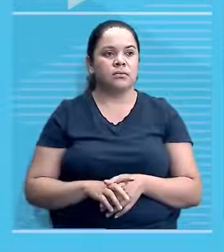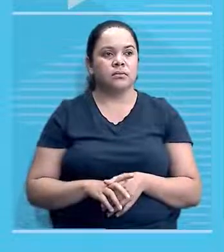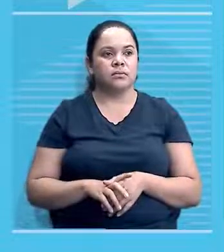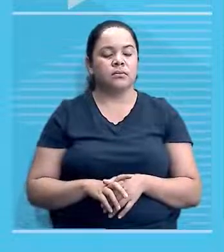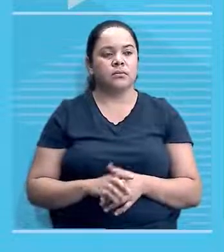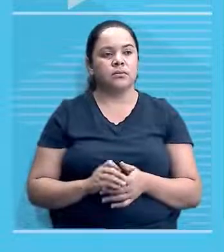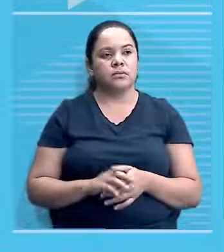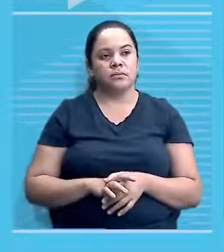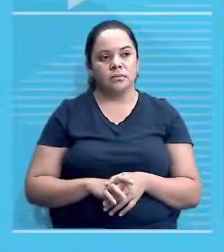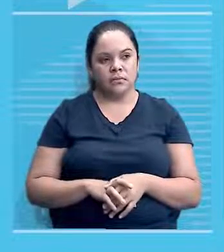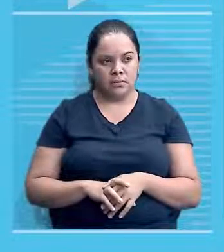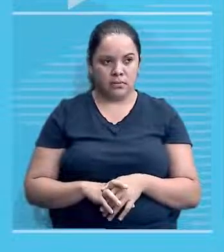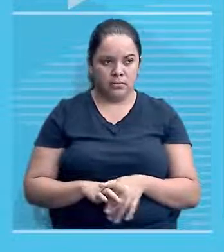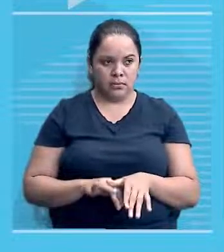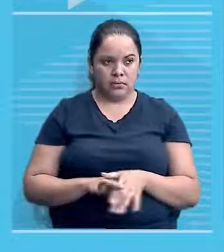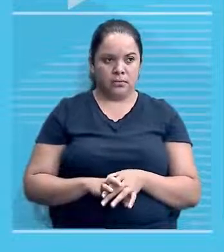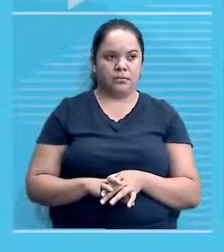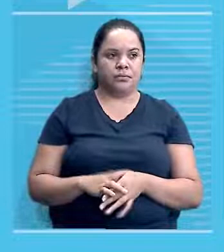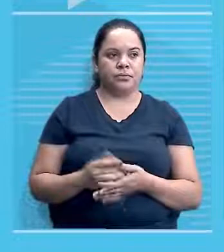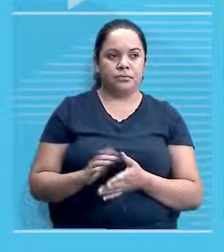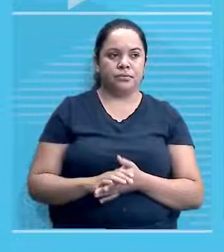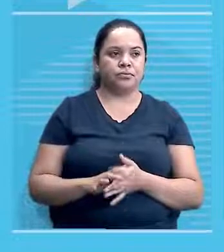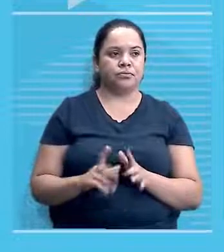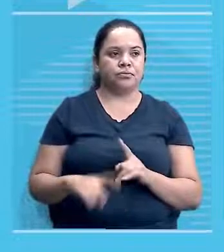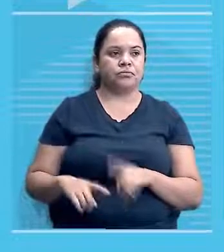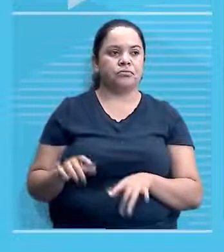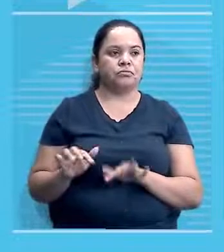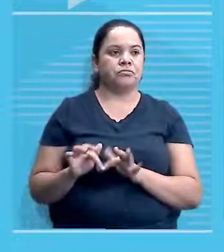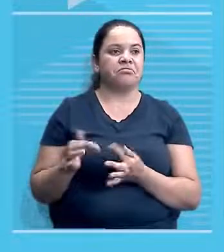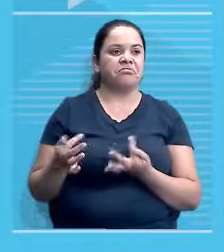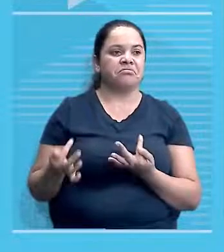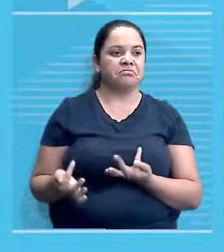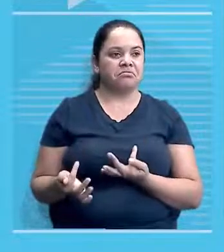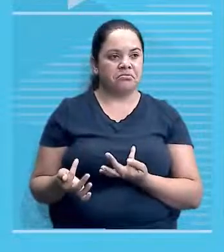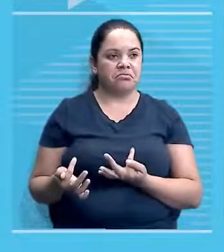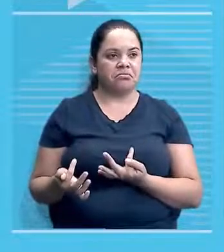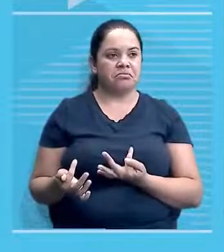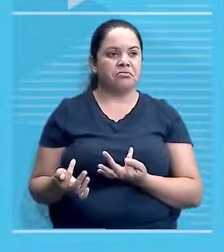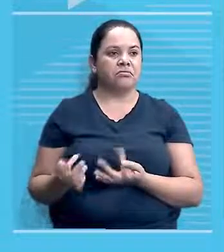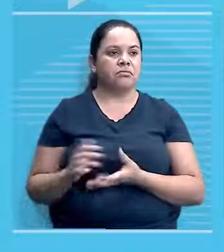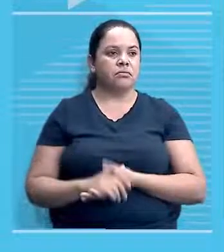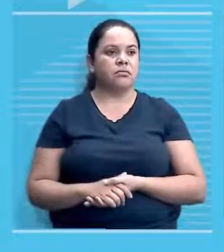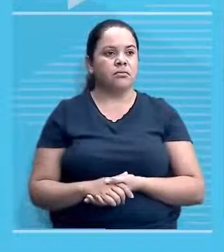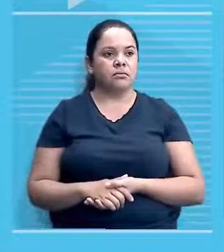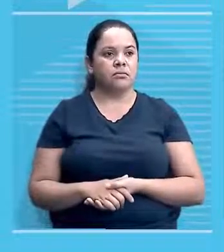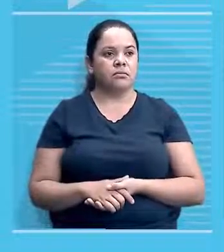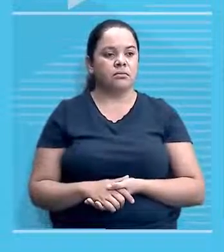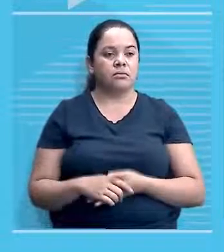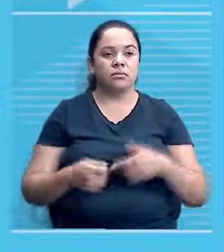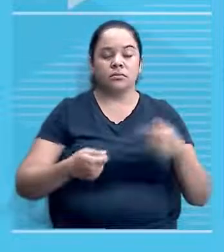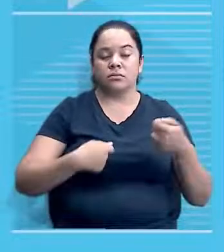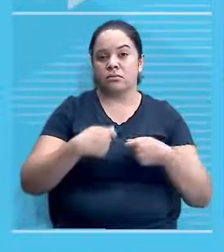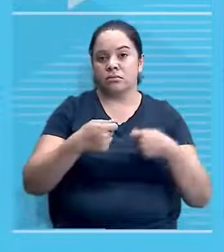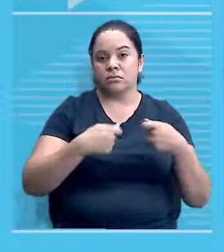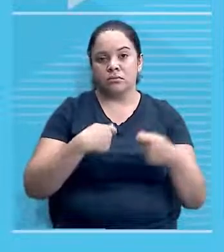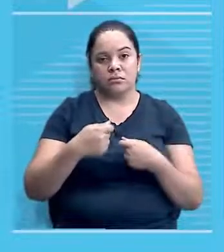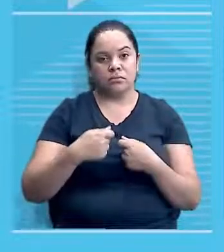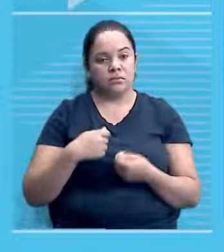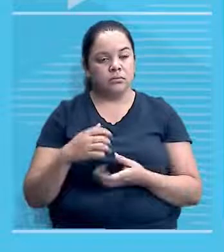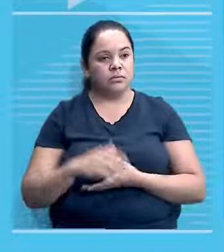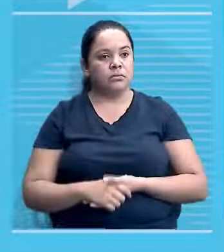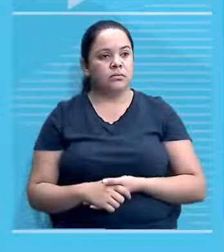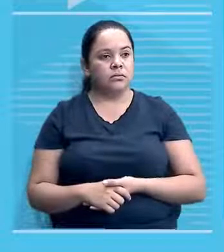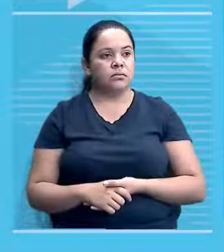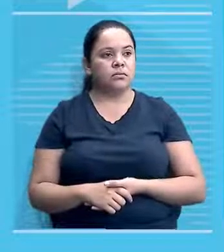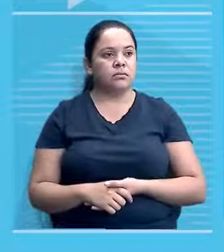não é simplicidade usar o bom senso não é